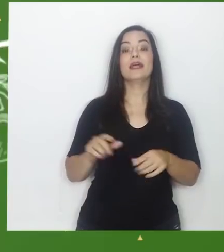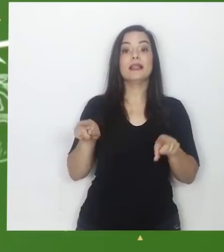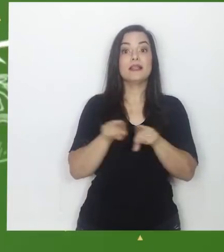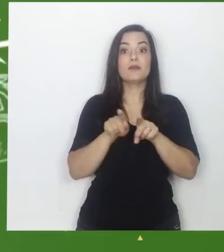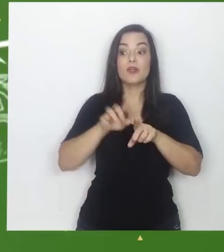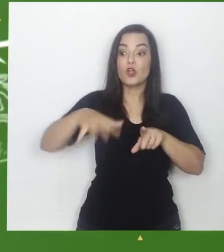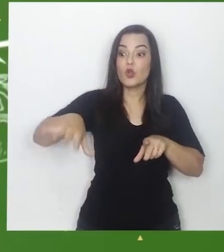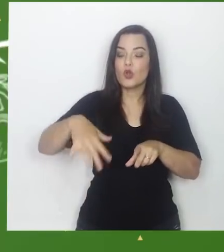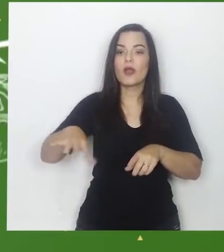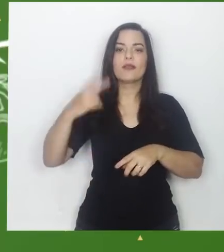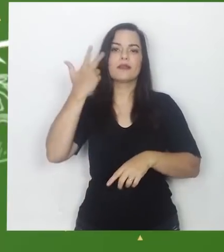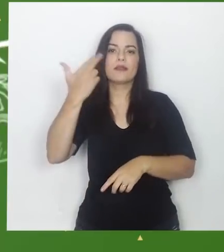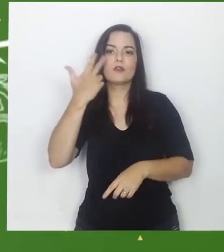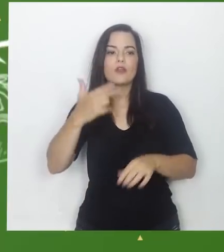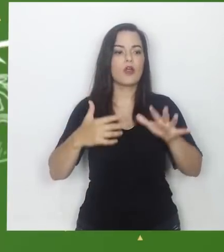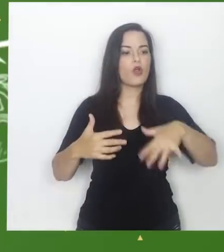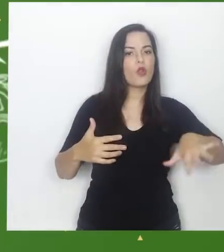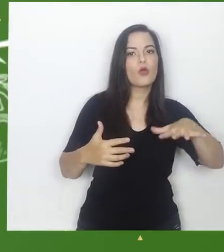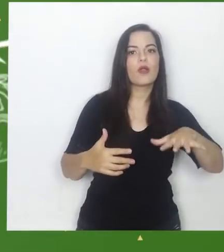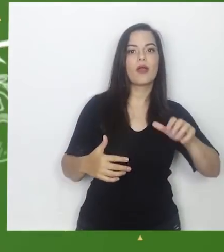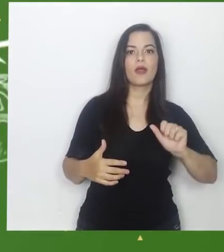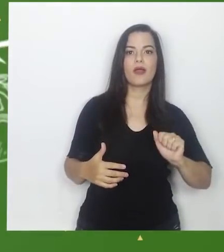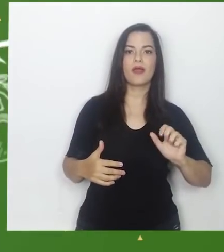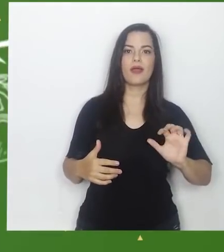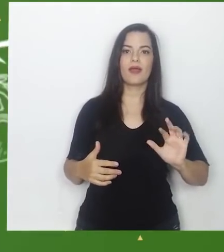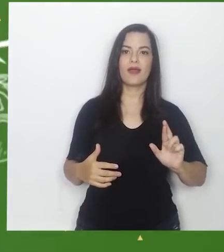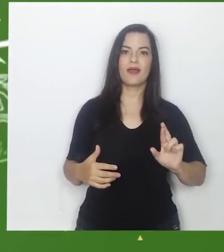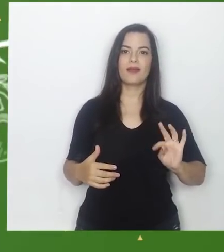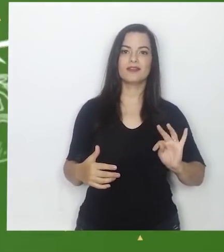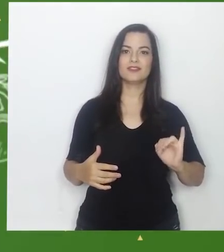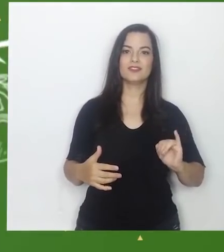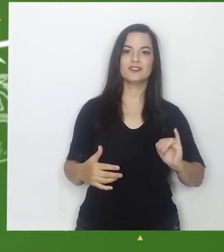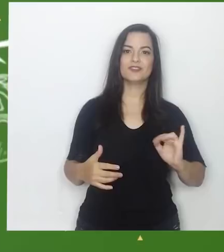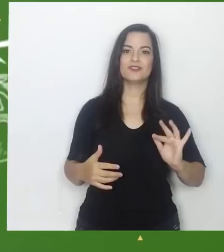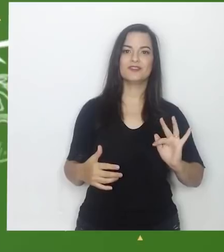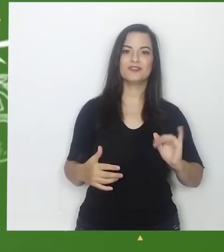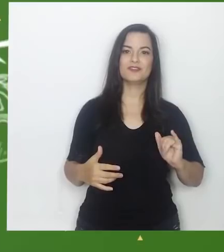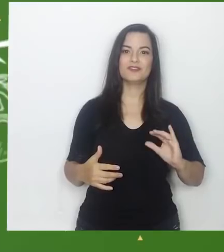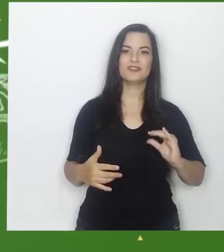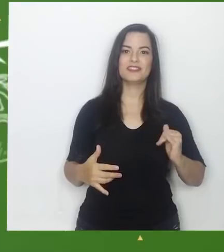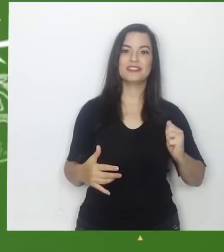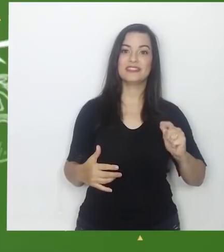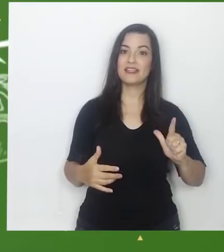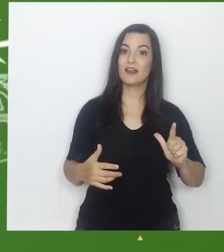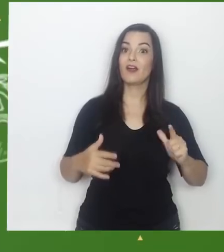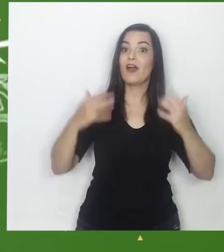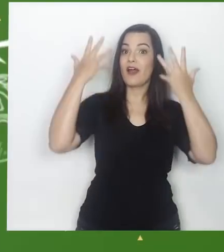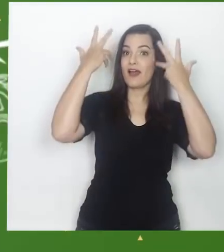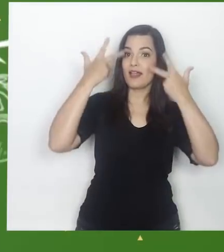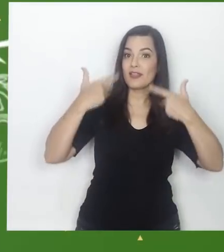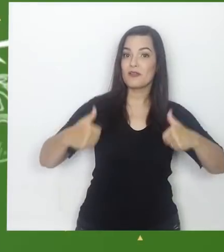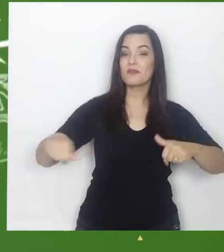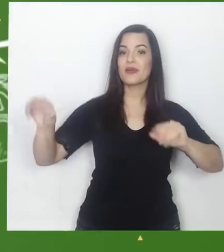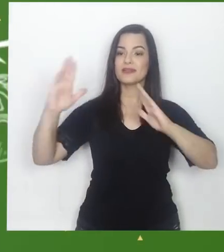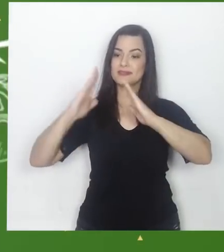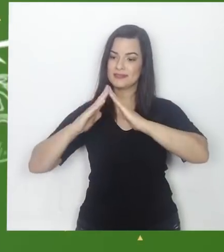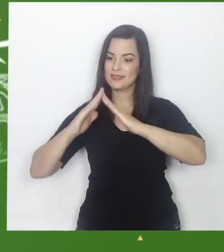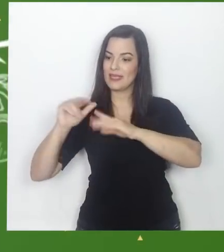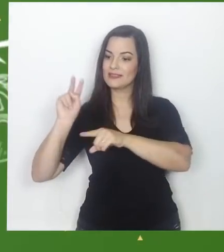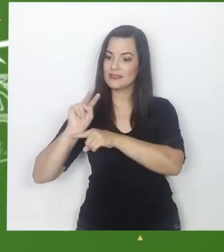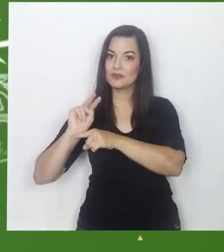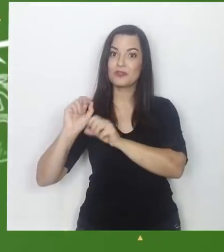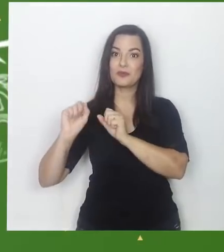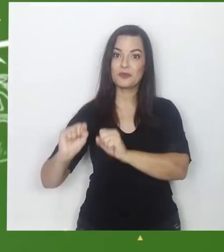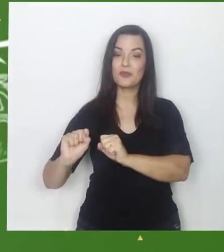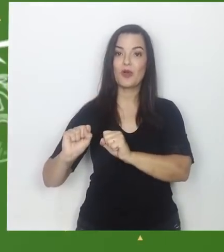ambientes artificiais, animais domésticos e animais selvagens e alguns cuidados que nós temos que